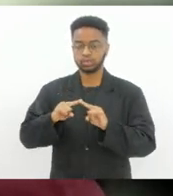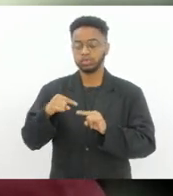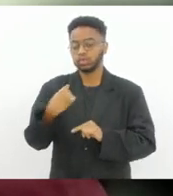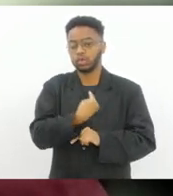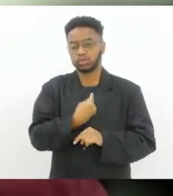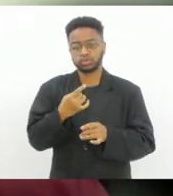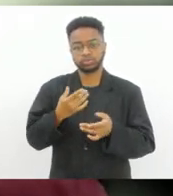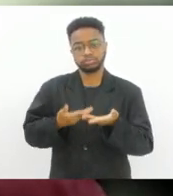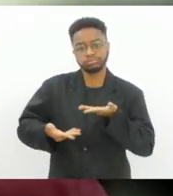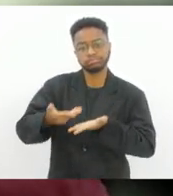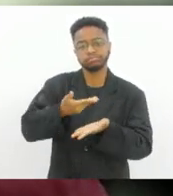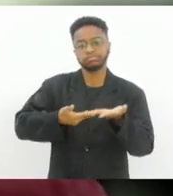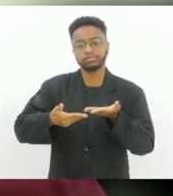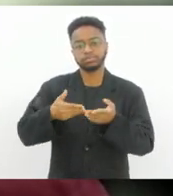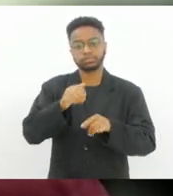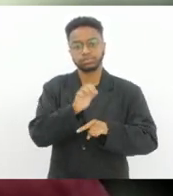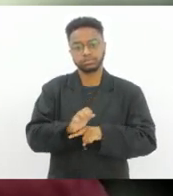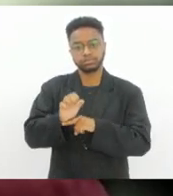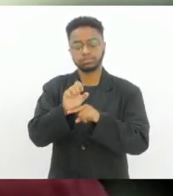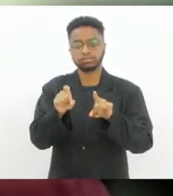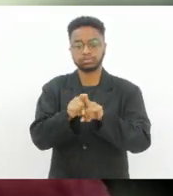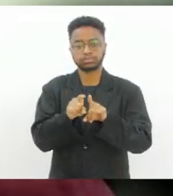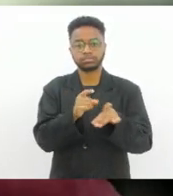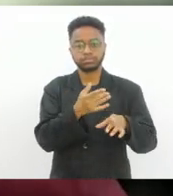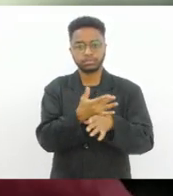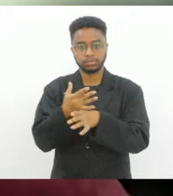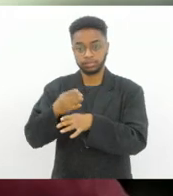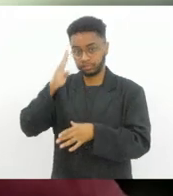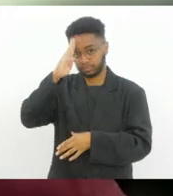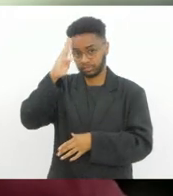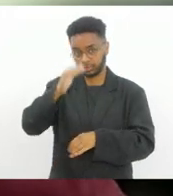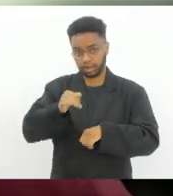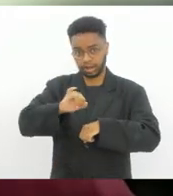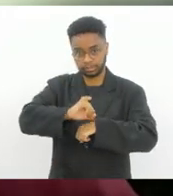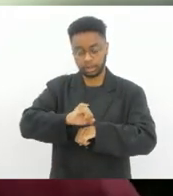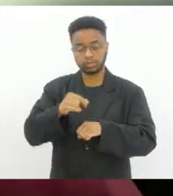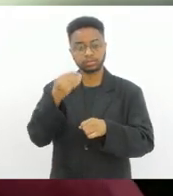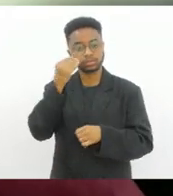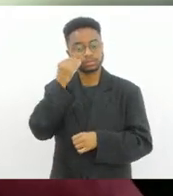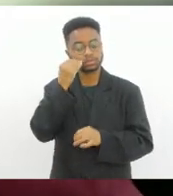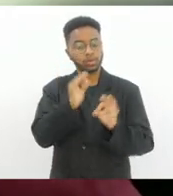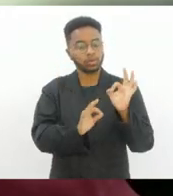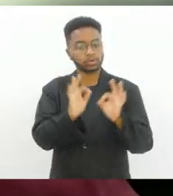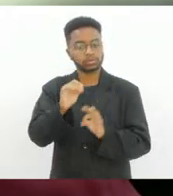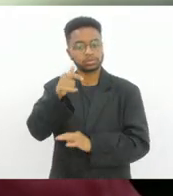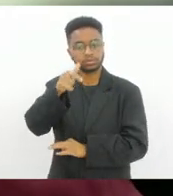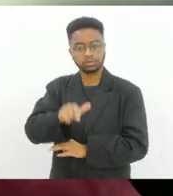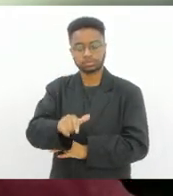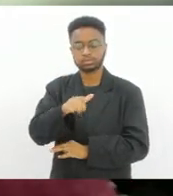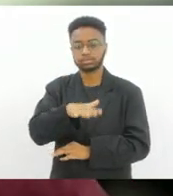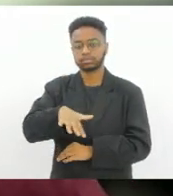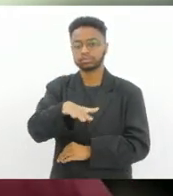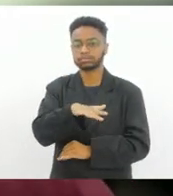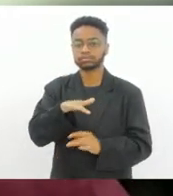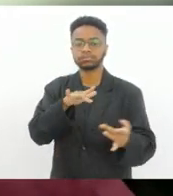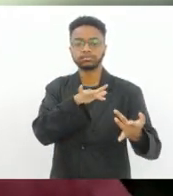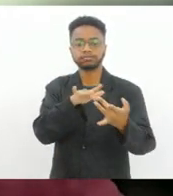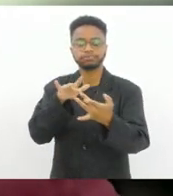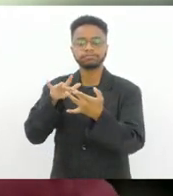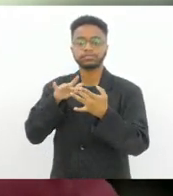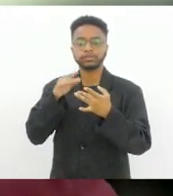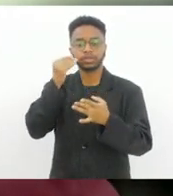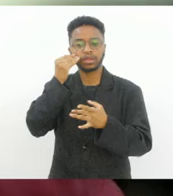estados e municípios, especialmente com as capitais, para tentar recompor essa rede integrada de enfrentamento